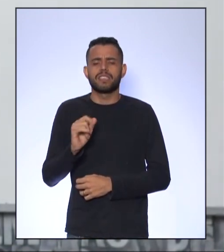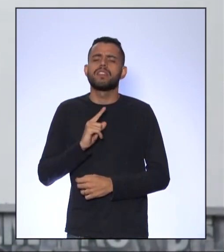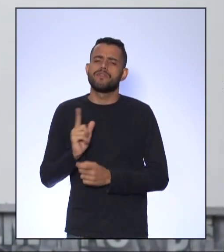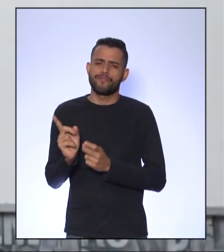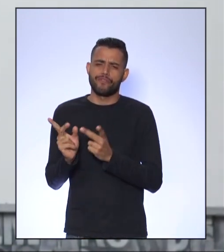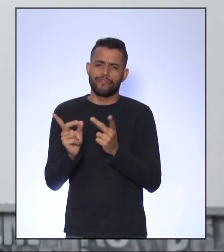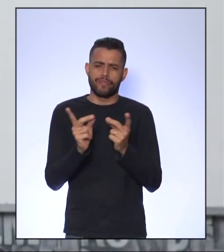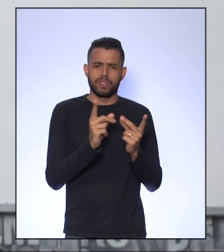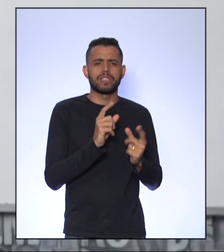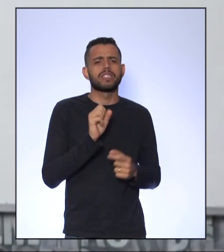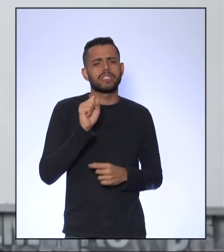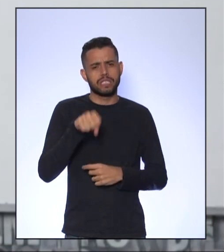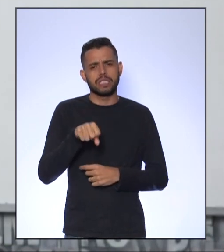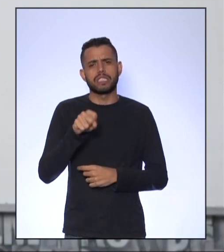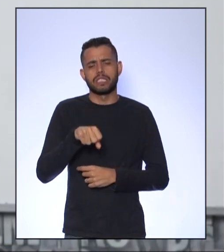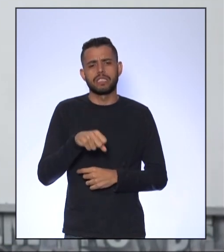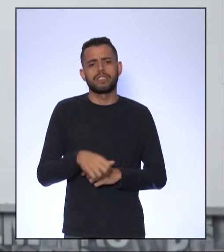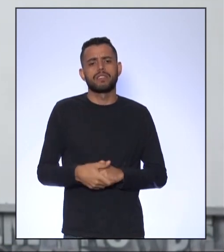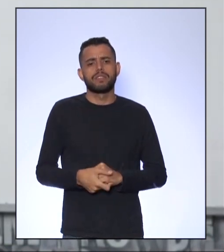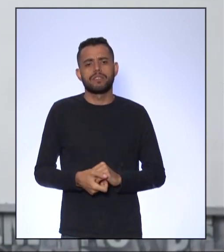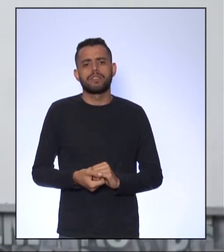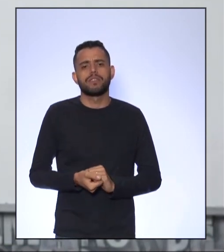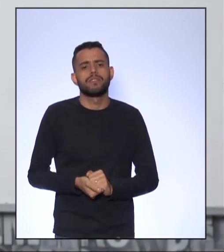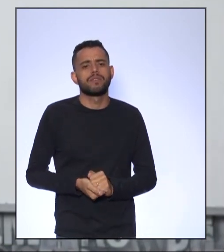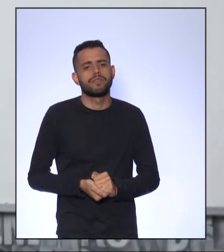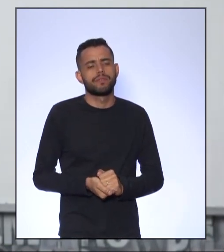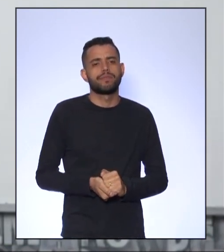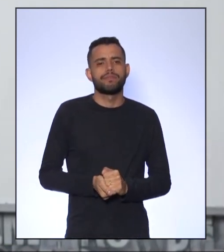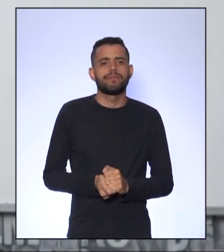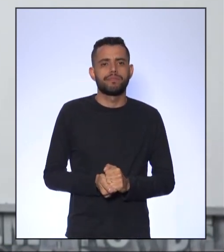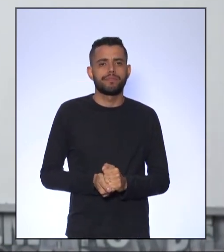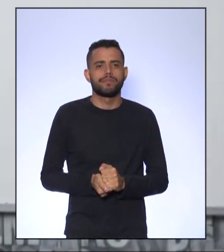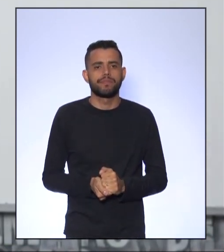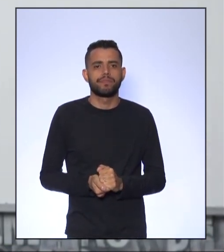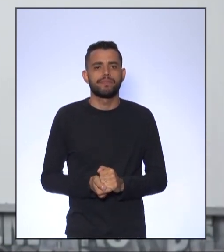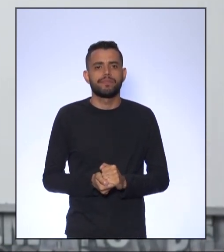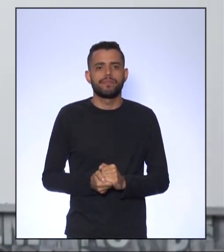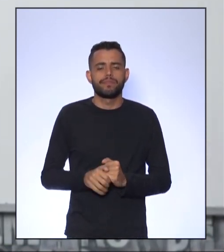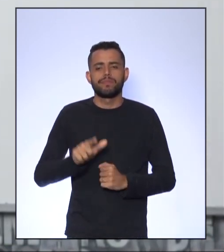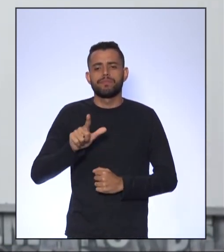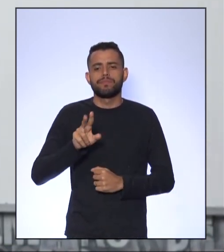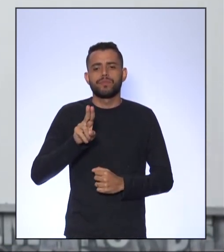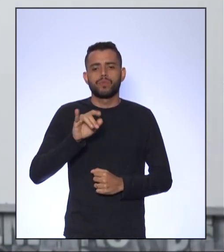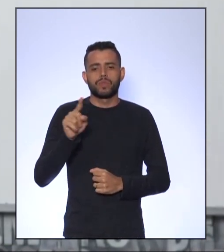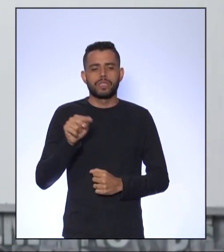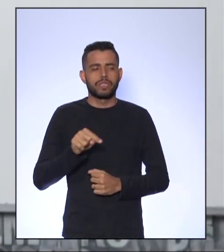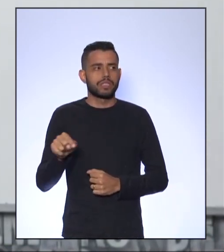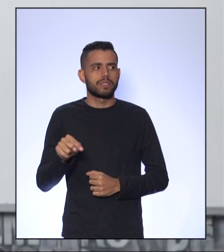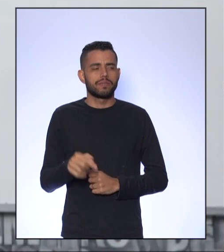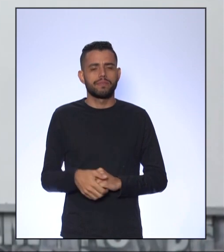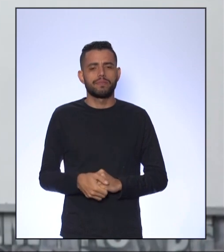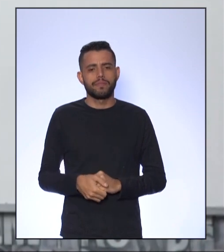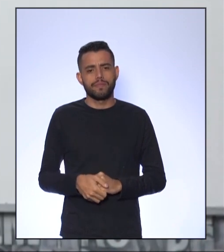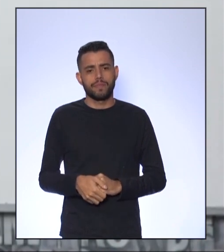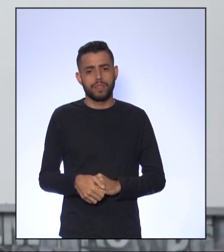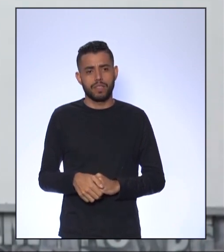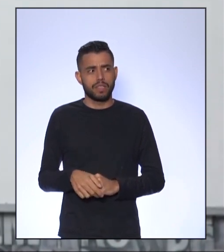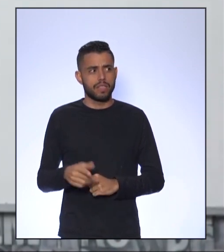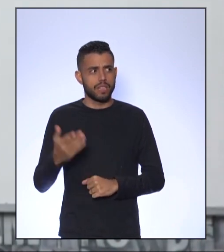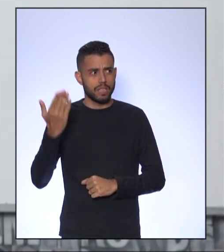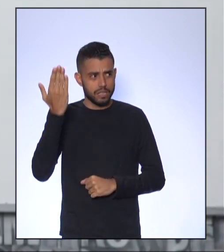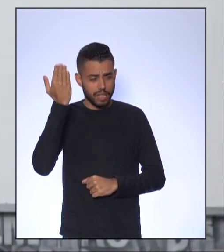Bruna, excelente colocação. Luiz Miguel afirma que nessa época